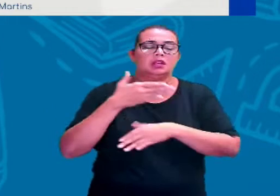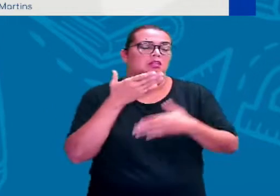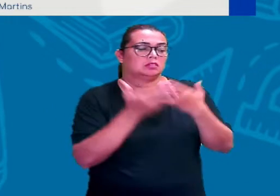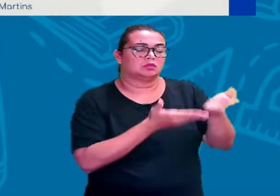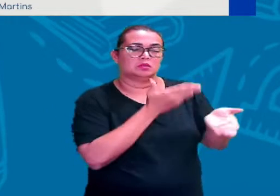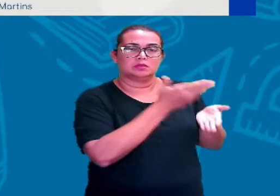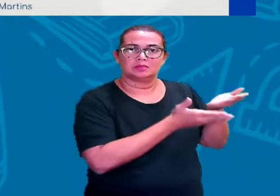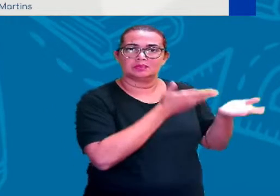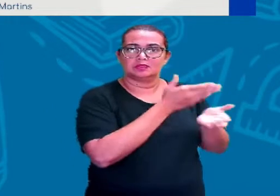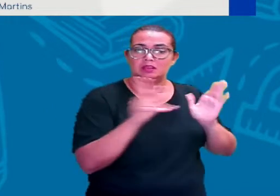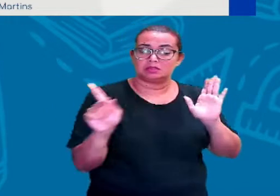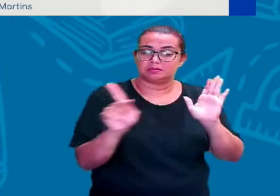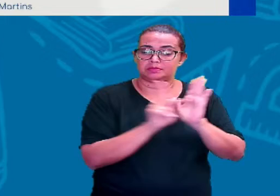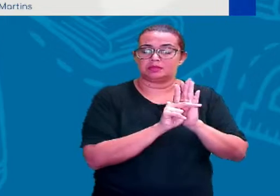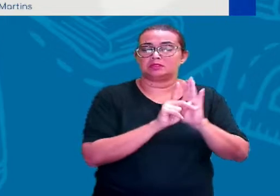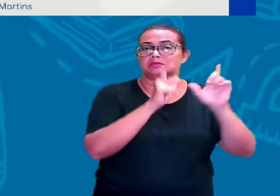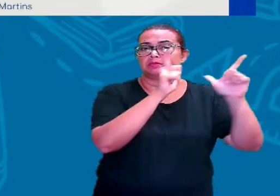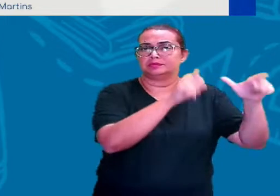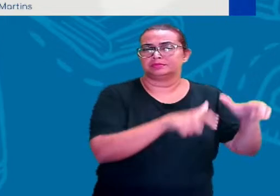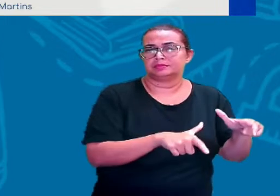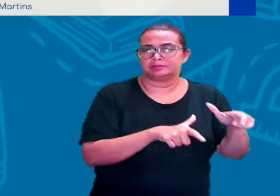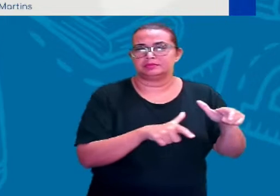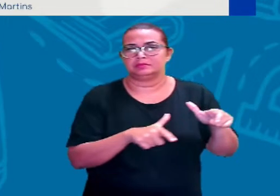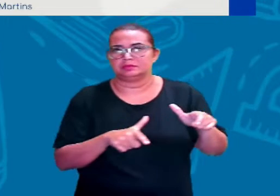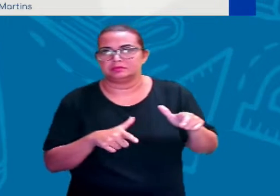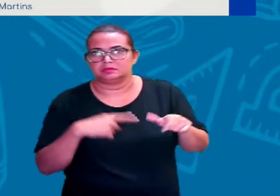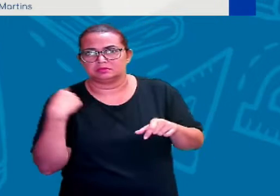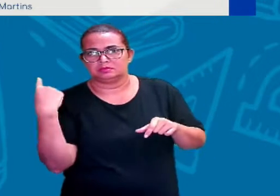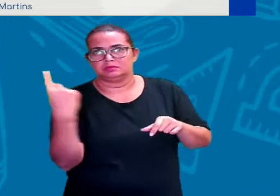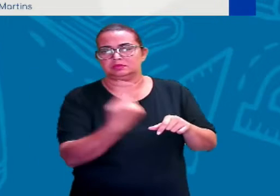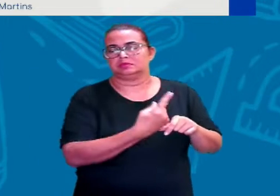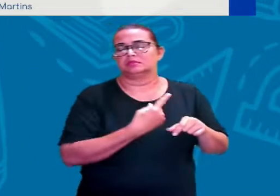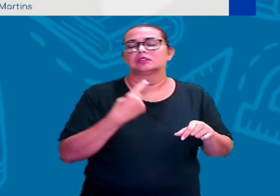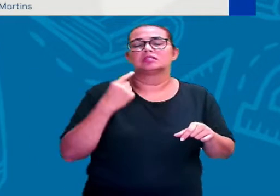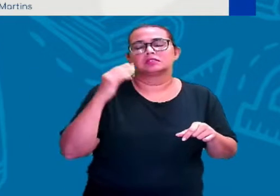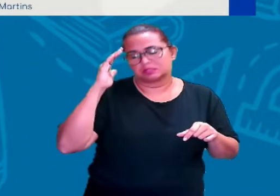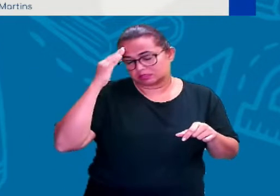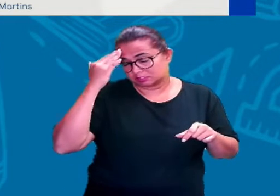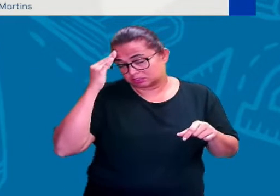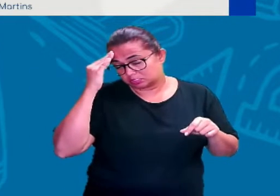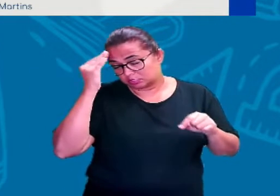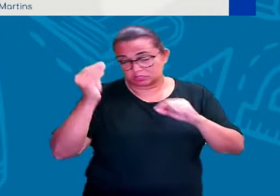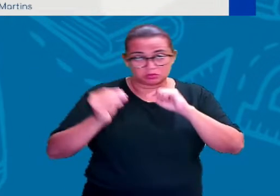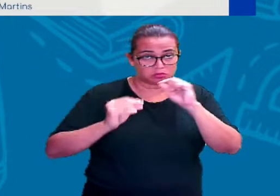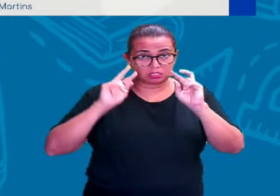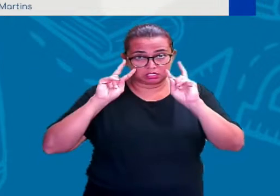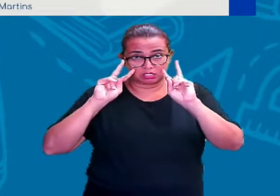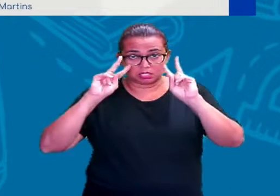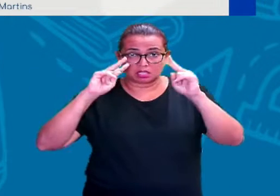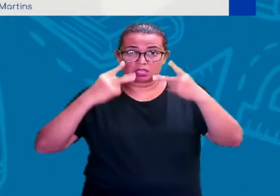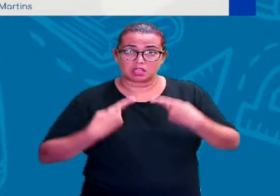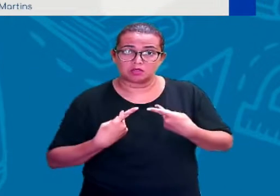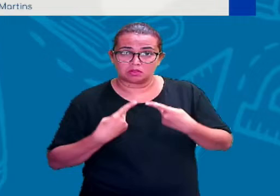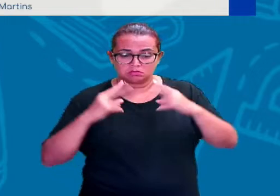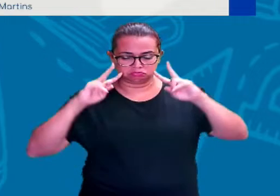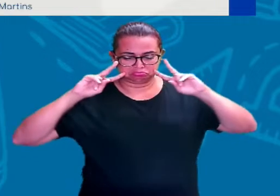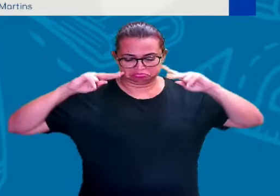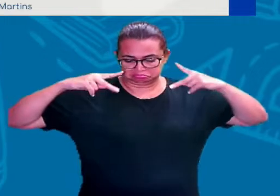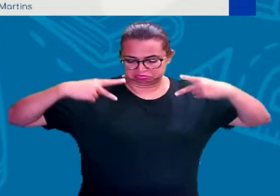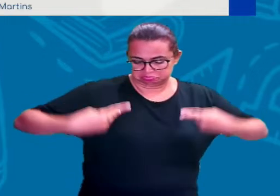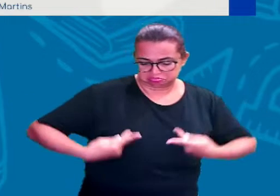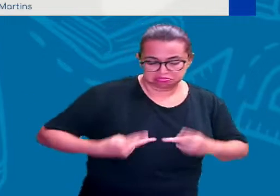aprender um pouco mais sobre isso, né, o que são, a importância do reconhecimento dessas terras indígenas, tá?